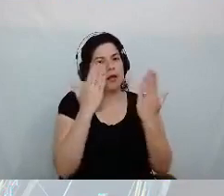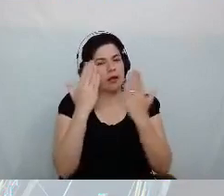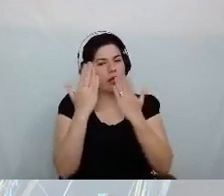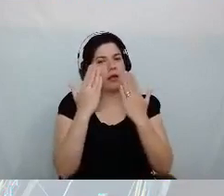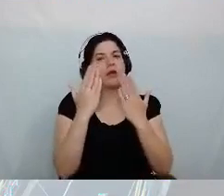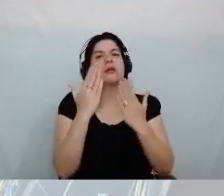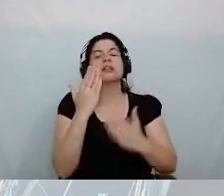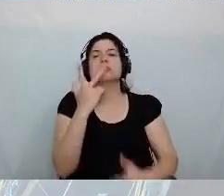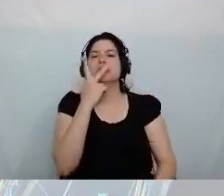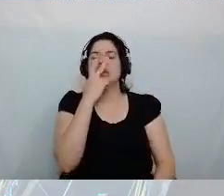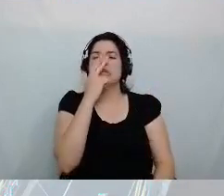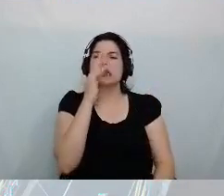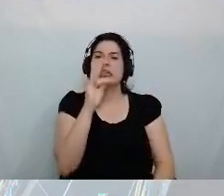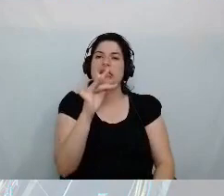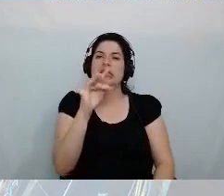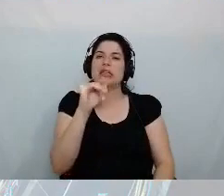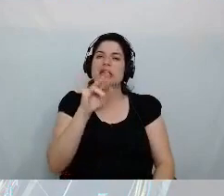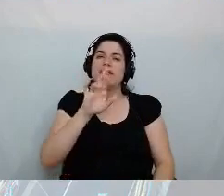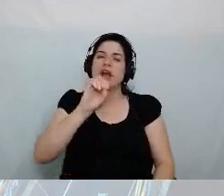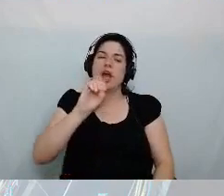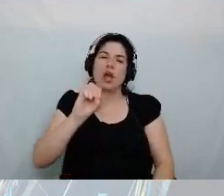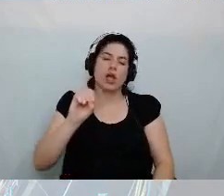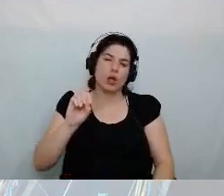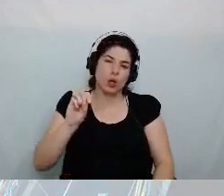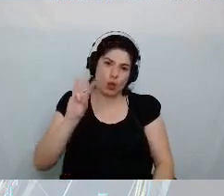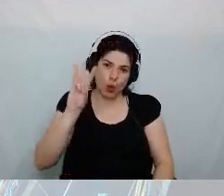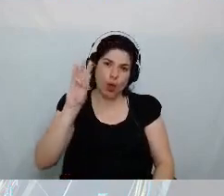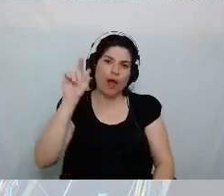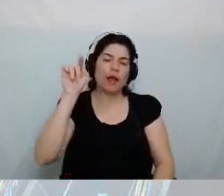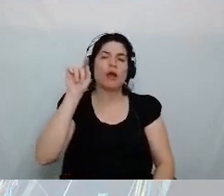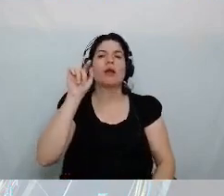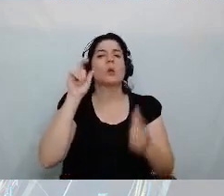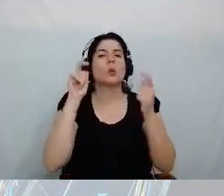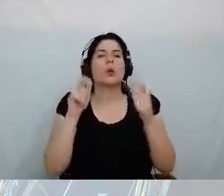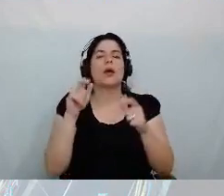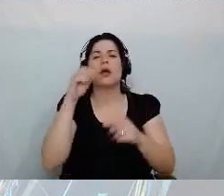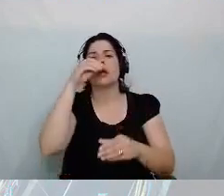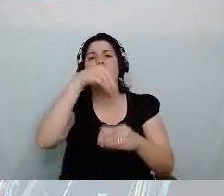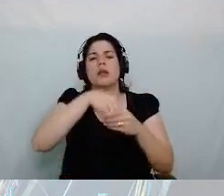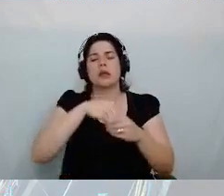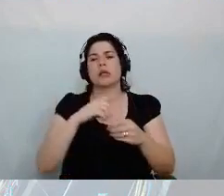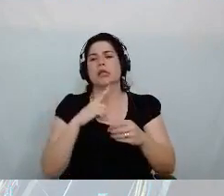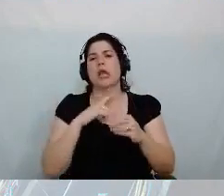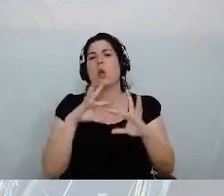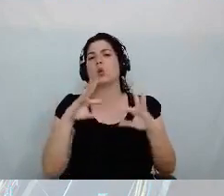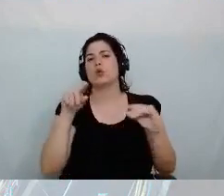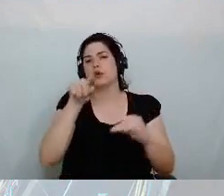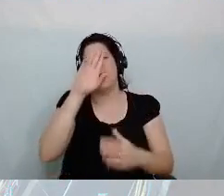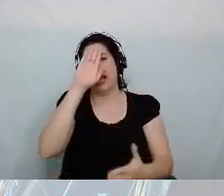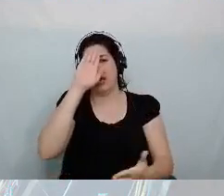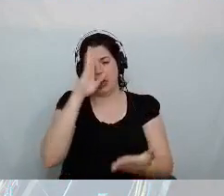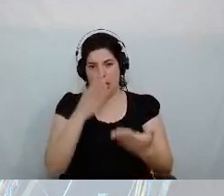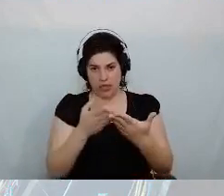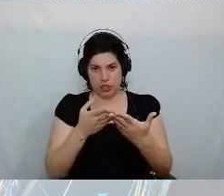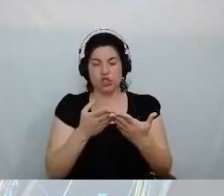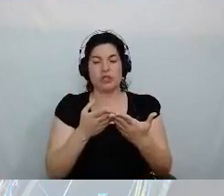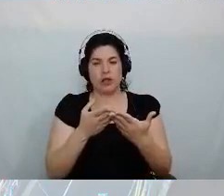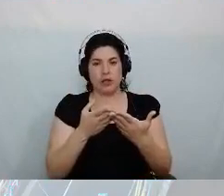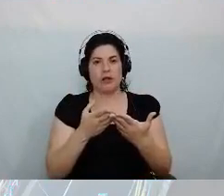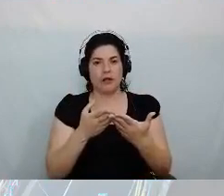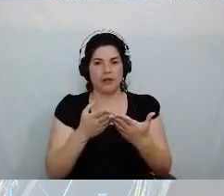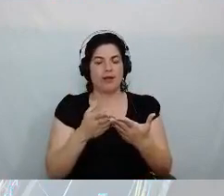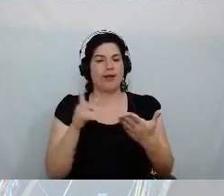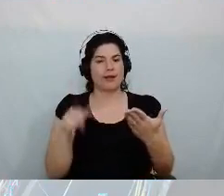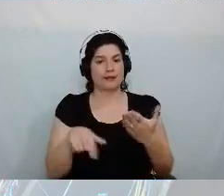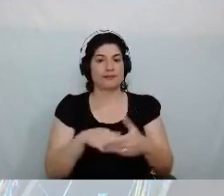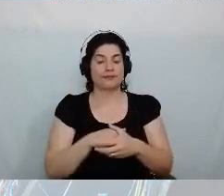firewall. É nele que estão enraizadas todas as suas crenças. Beleza? Então, quando